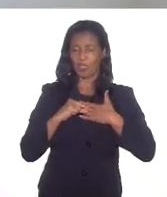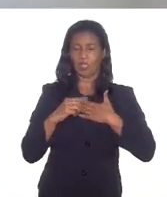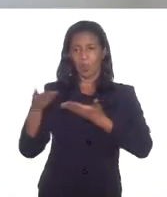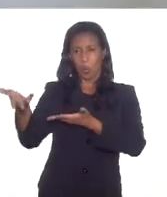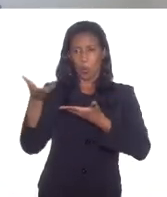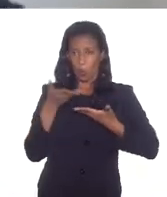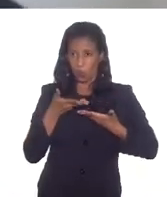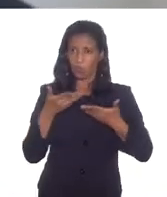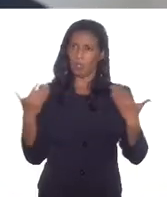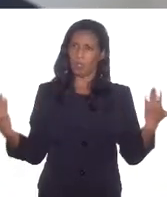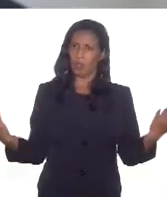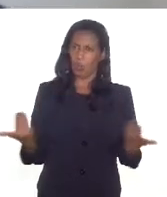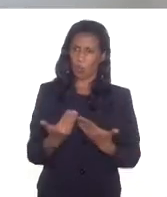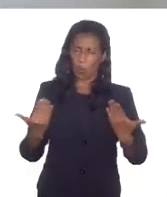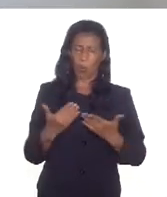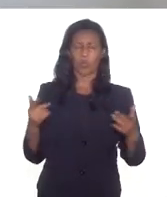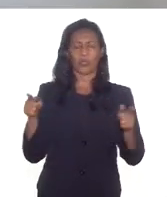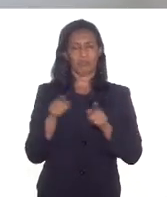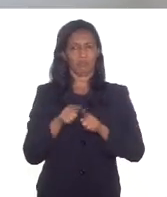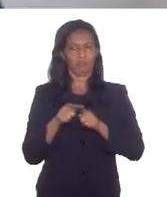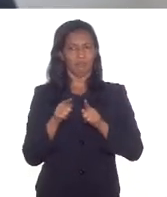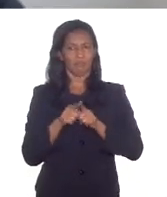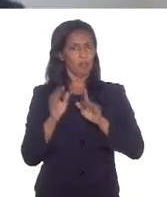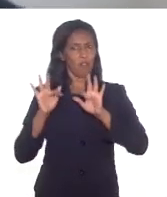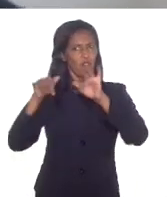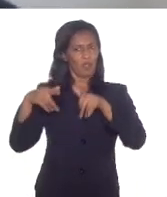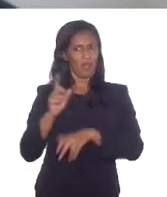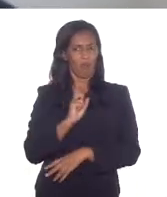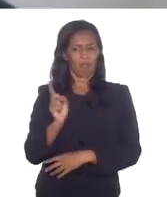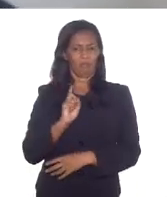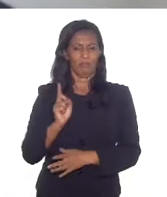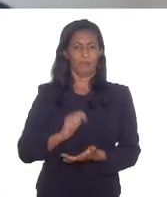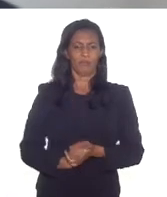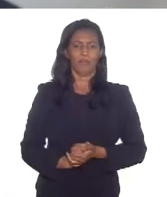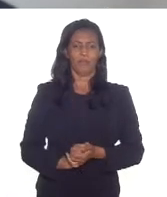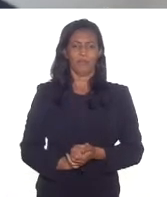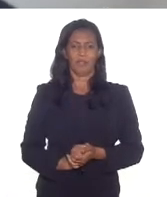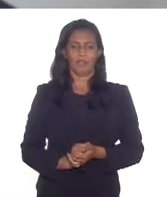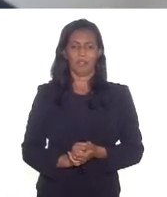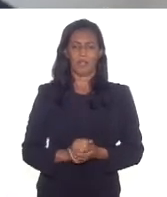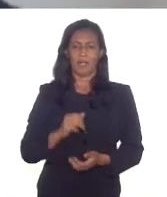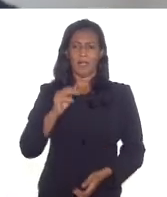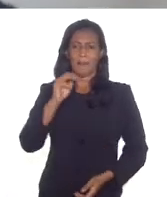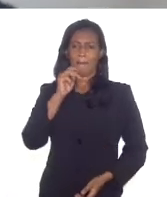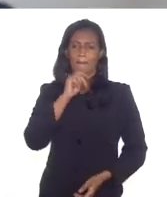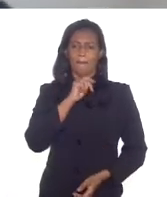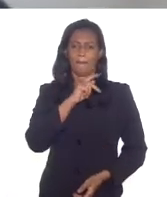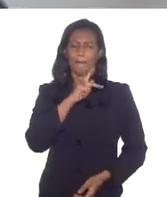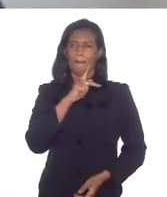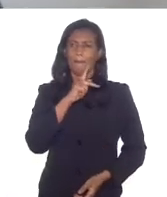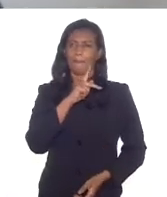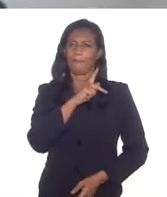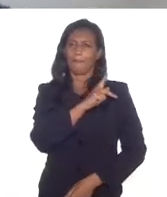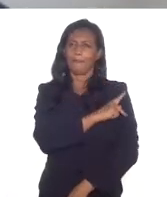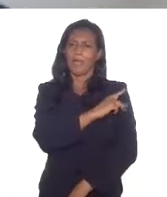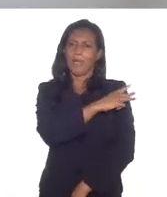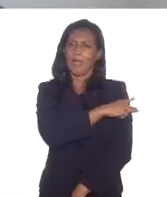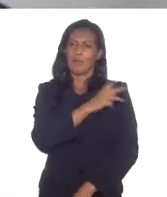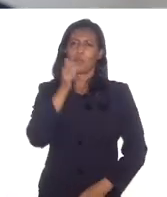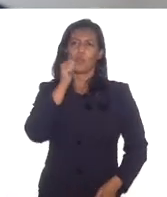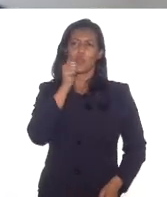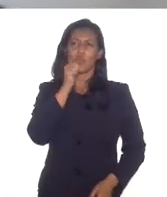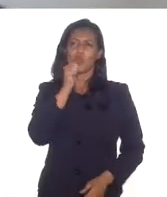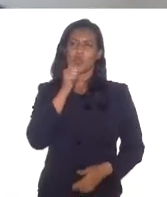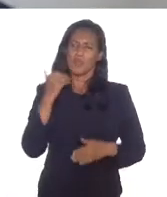chamava e chama ainda, que ainda não chegou ao final, as FEM, as PMs mulheres, para ocuparem as